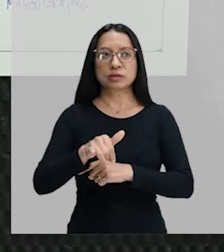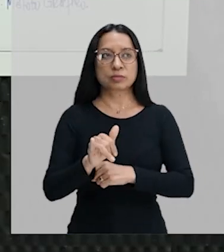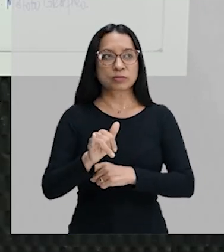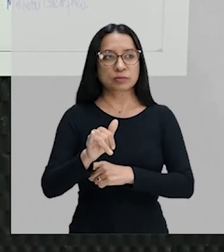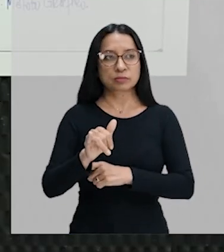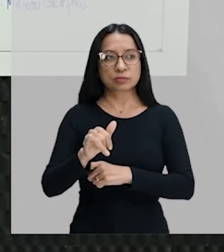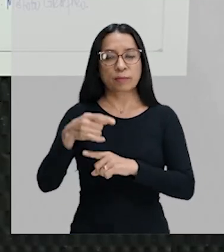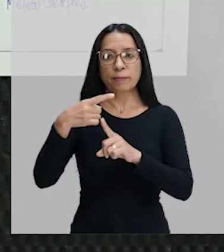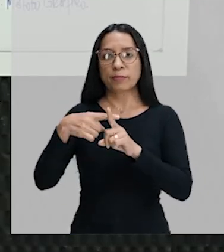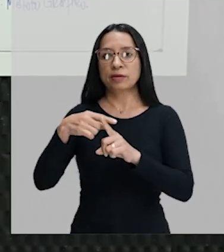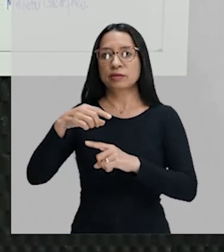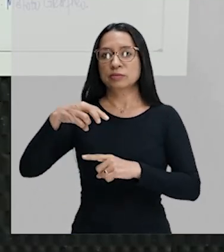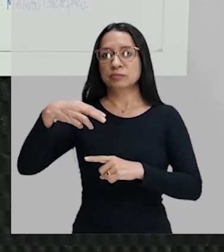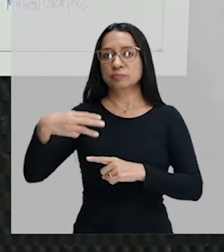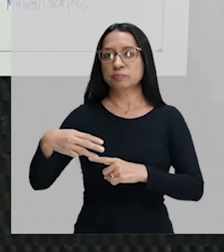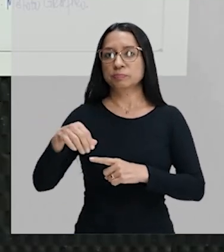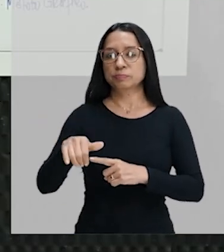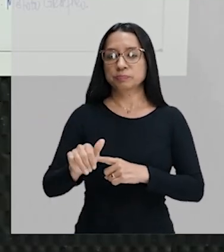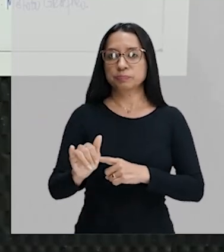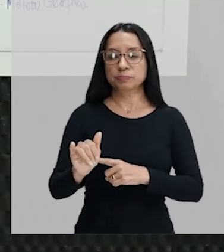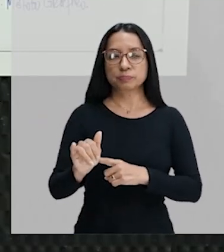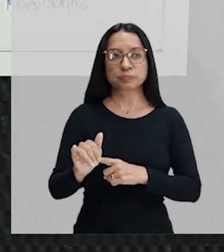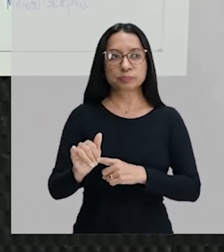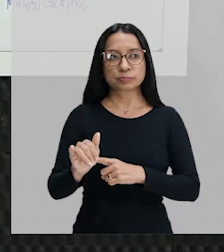mais 3y